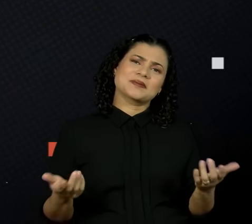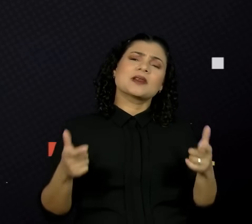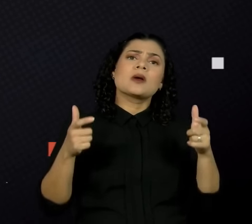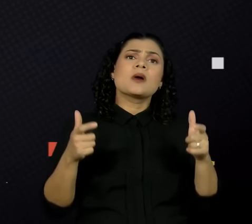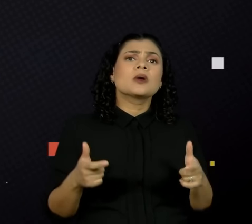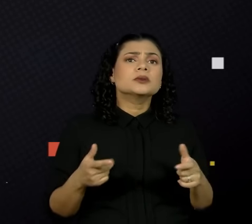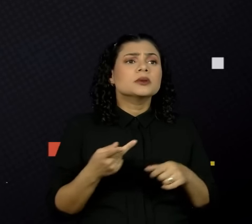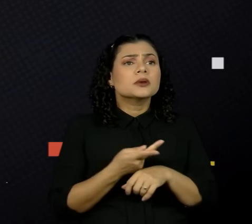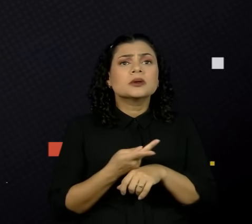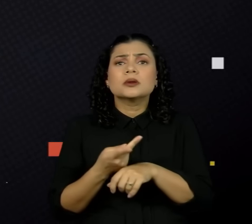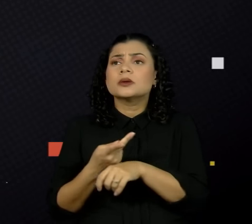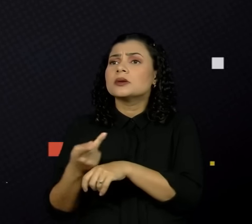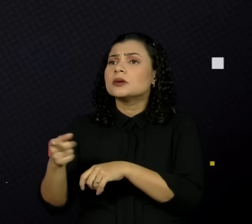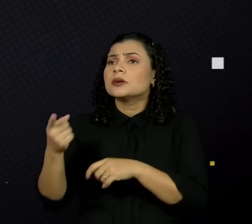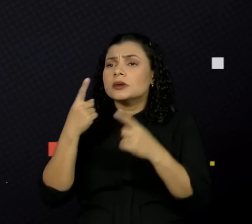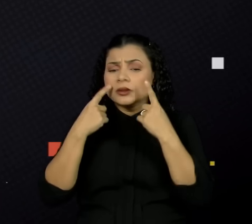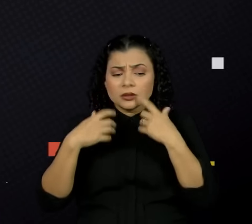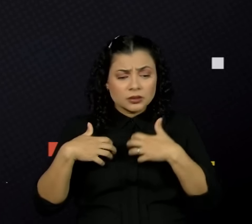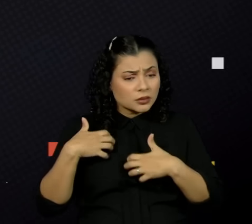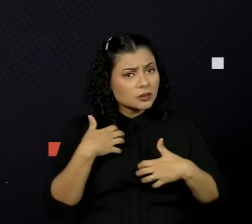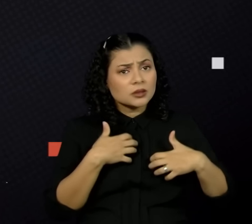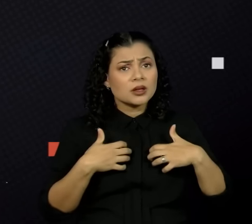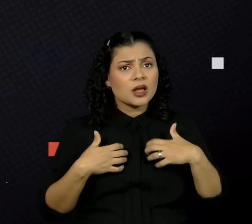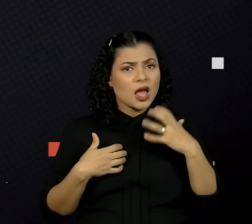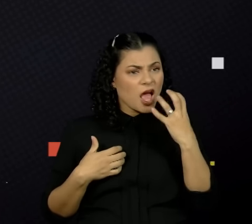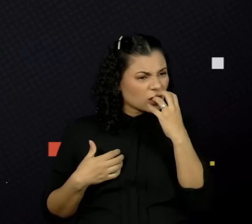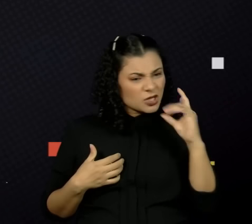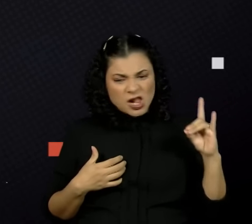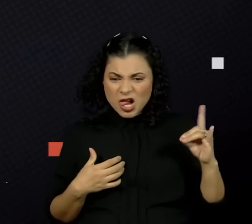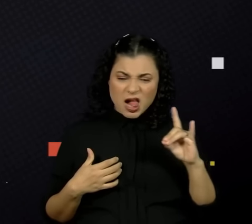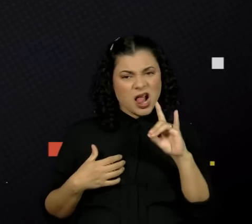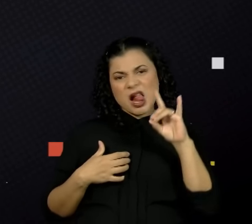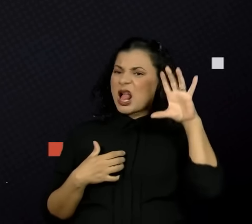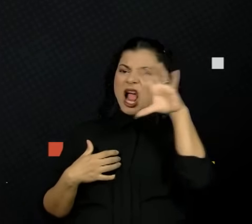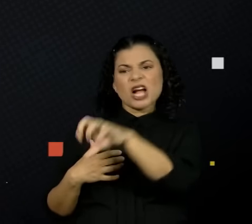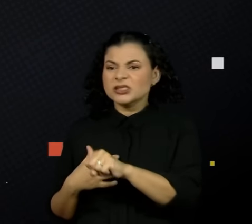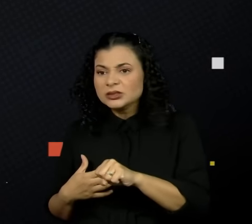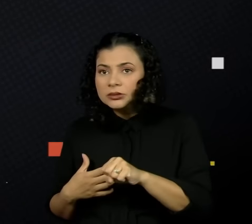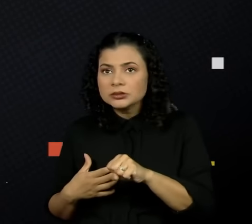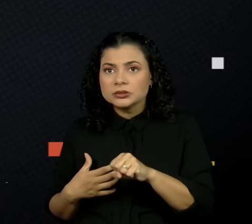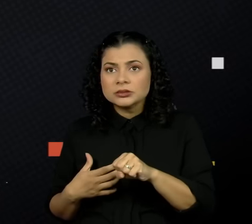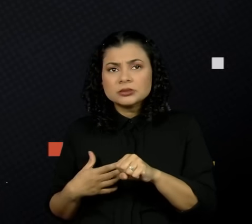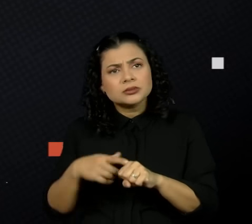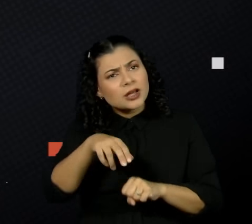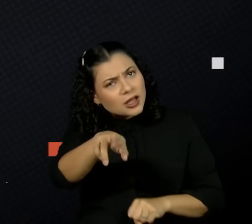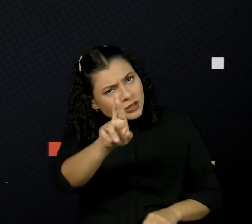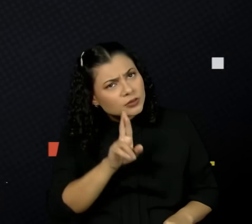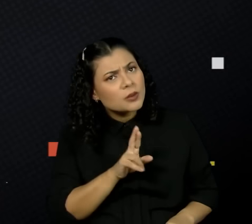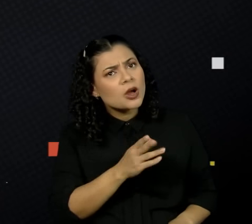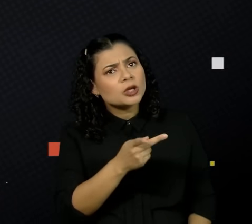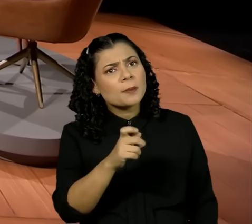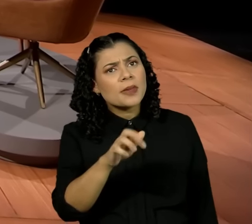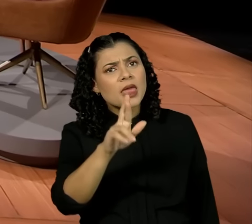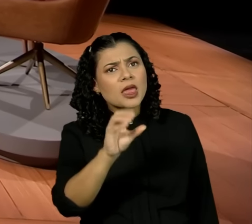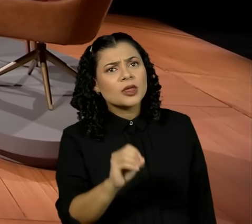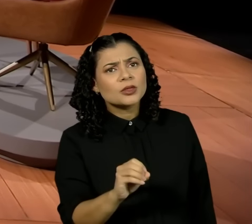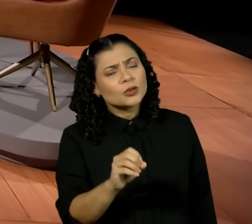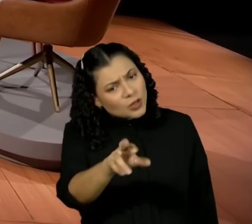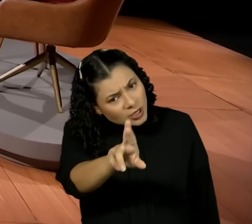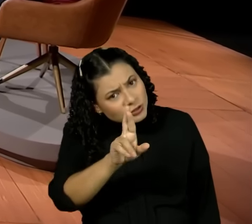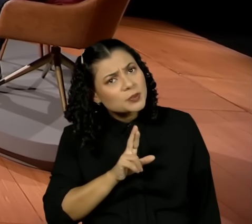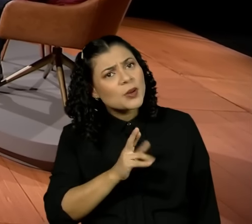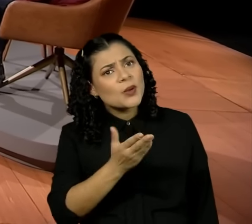viu chorar teu rei? Meus cães te devoraram, carne cômica? Responde, Pedro Bandeira, responde,